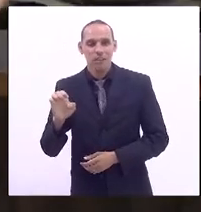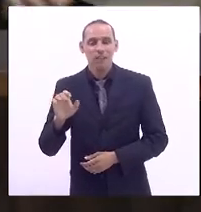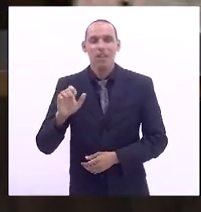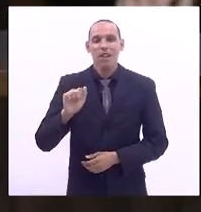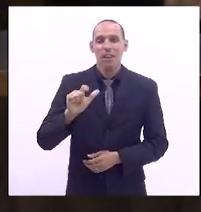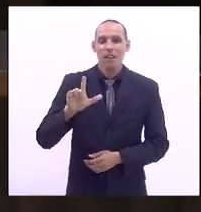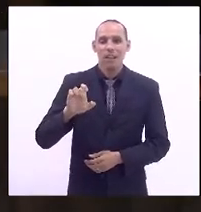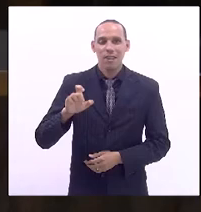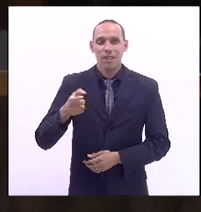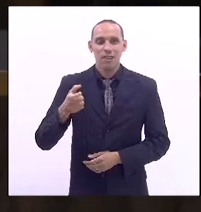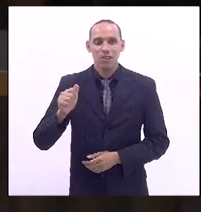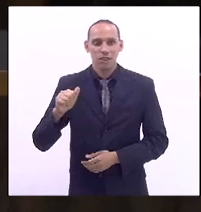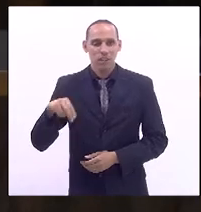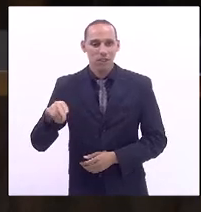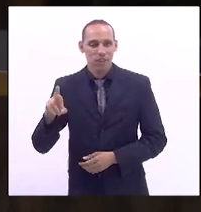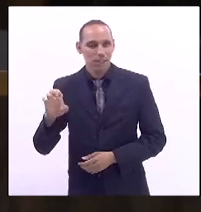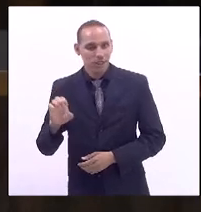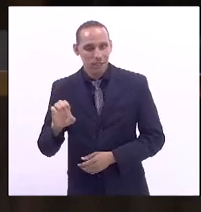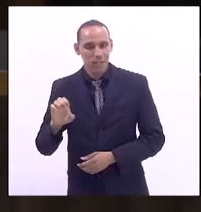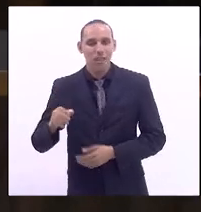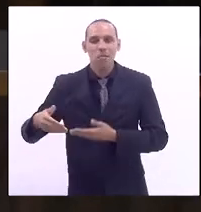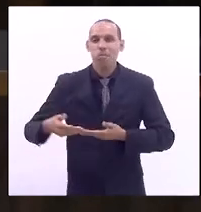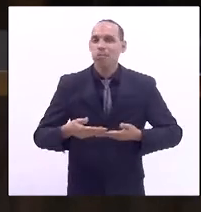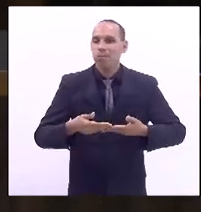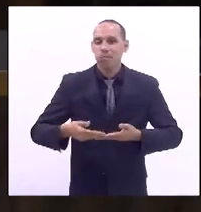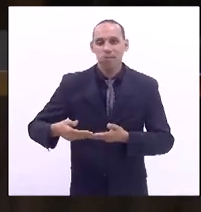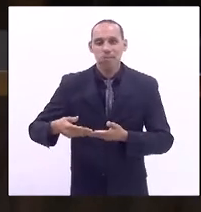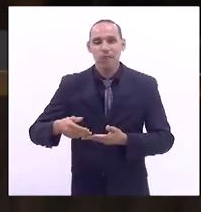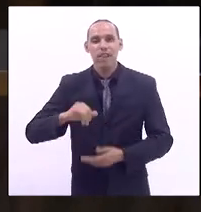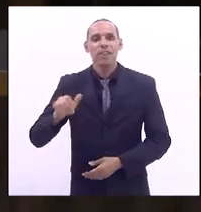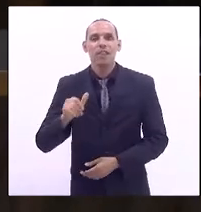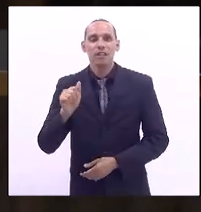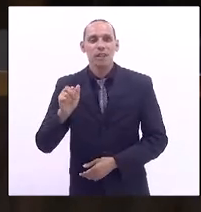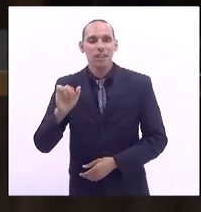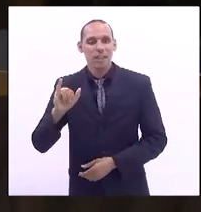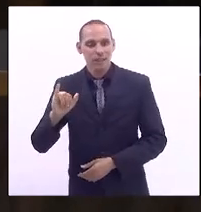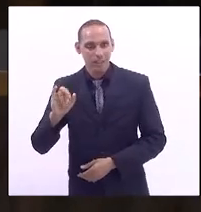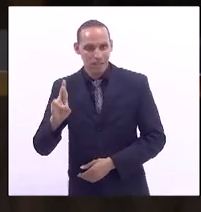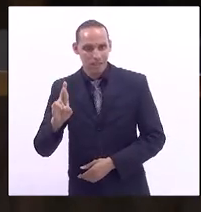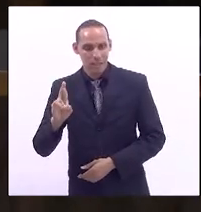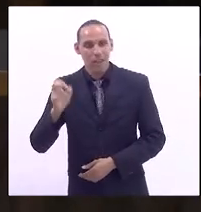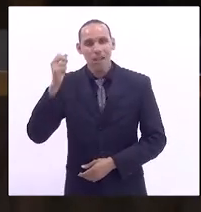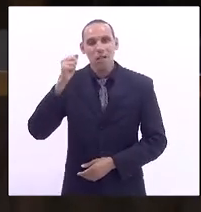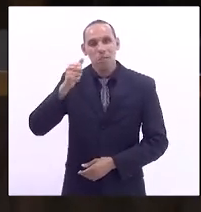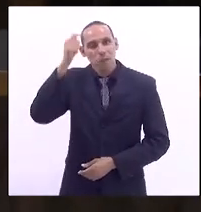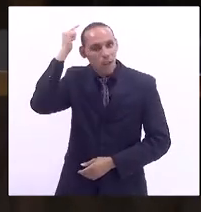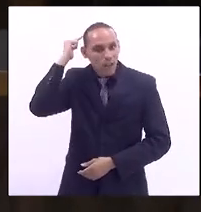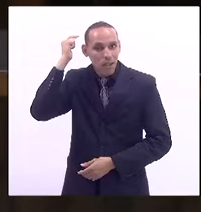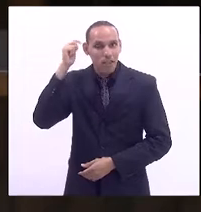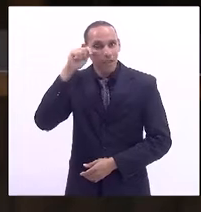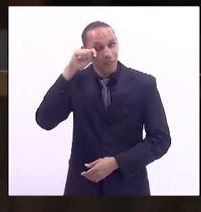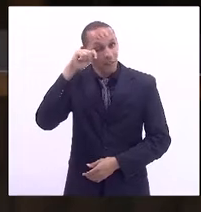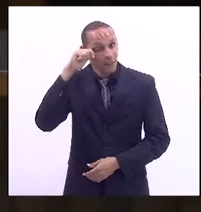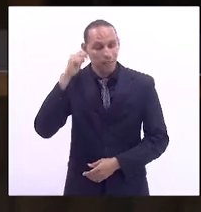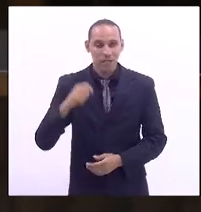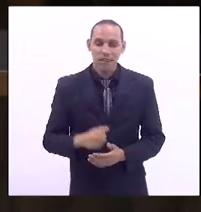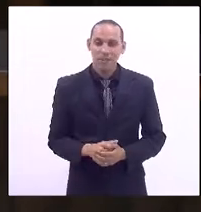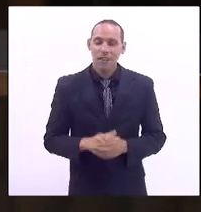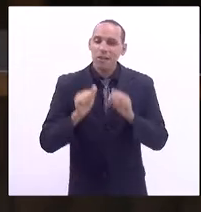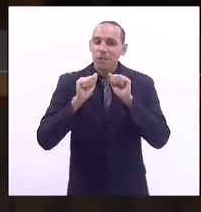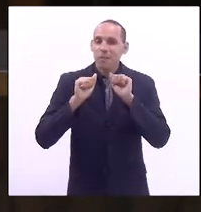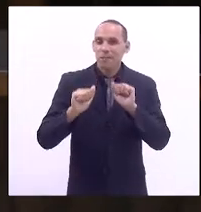Freitas Deputado Beto tá do Jair Bittencourt deputada dos Paulo sensores